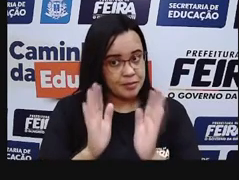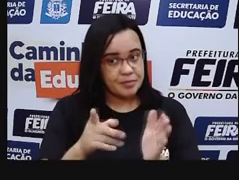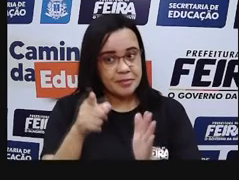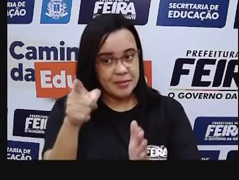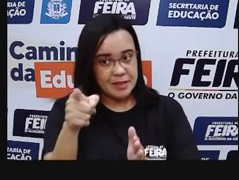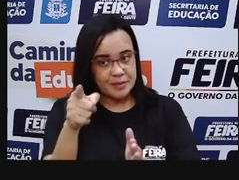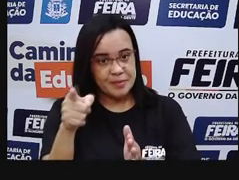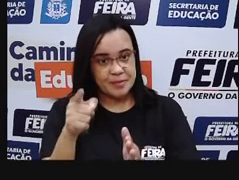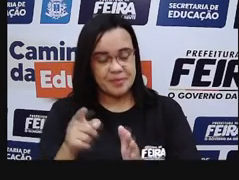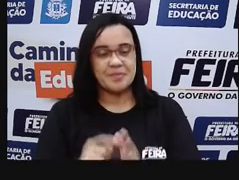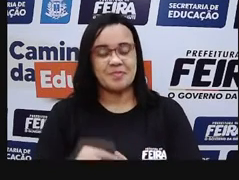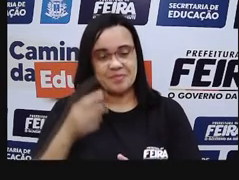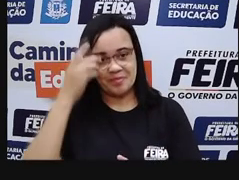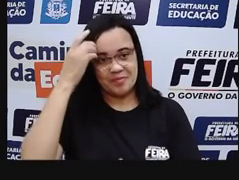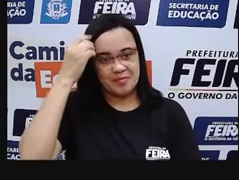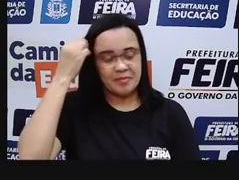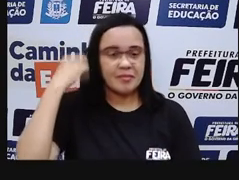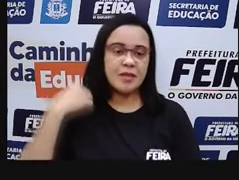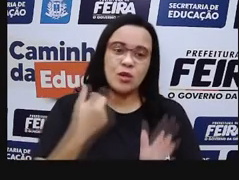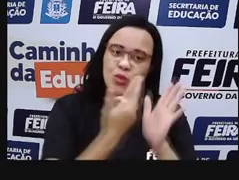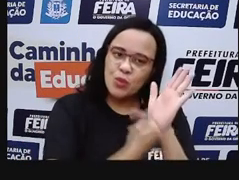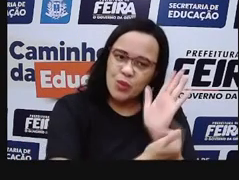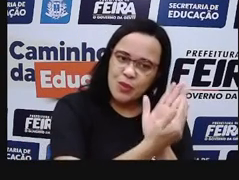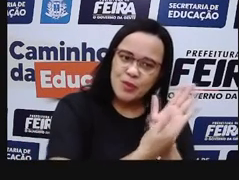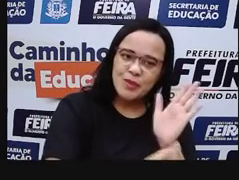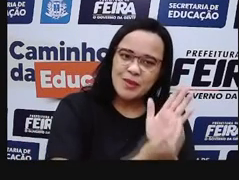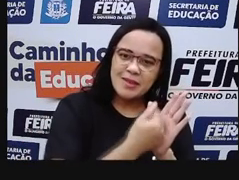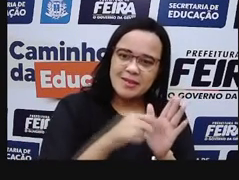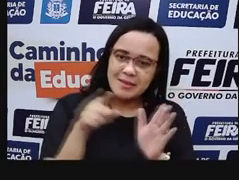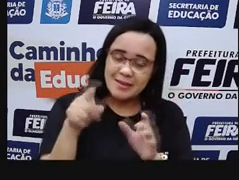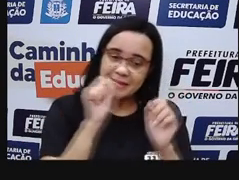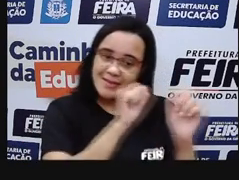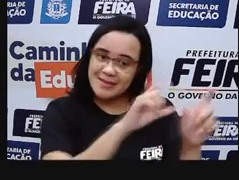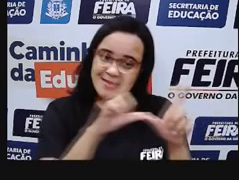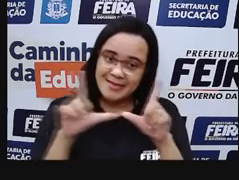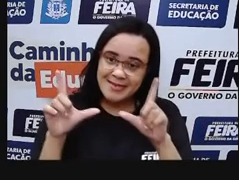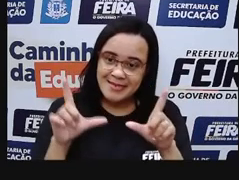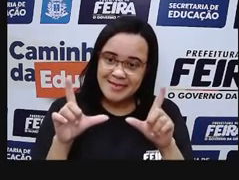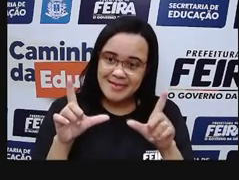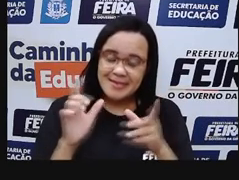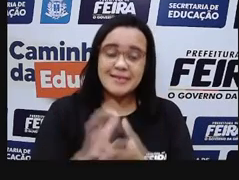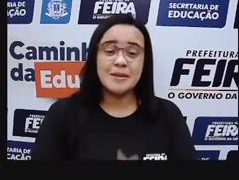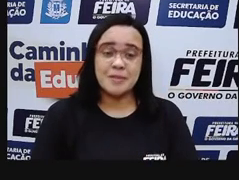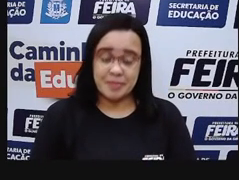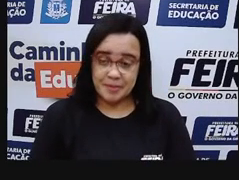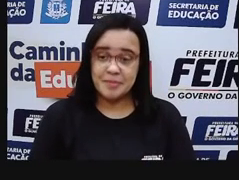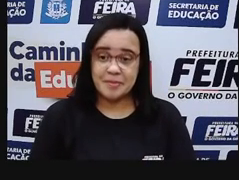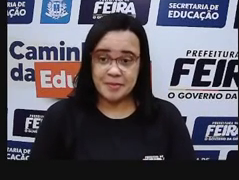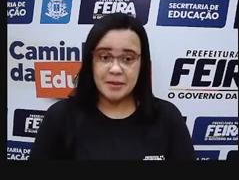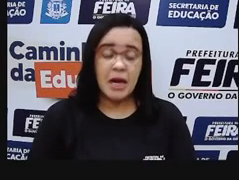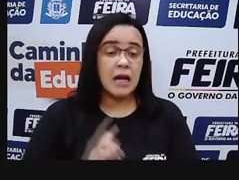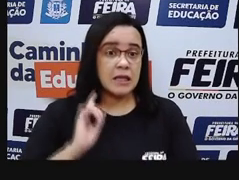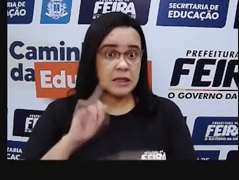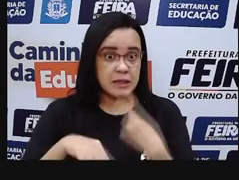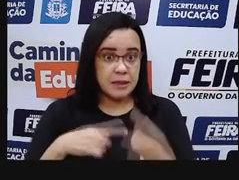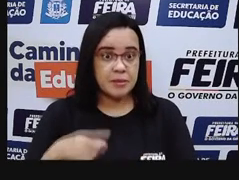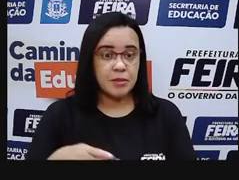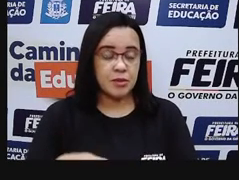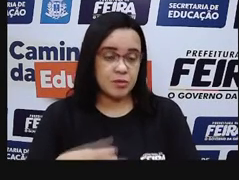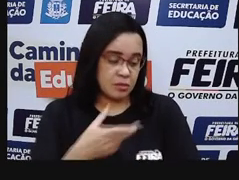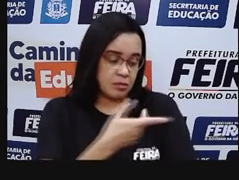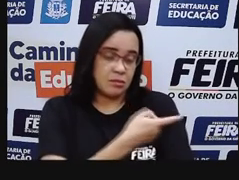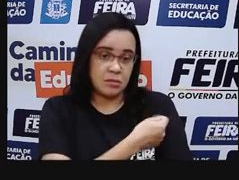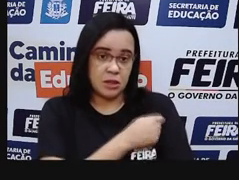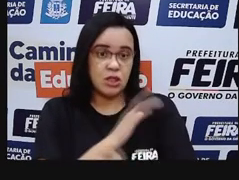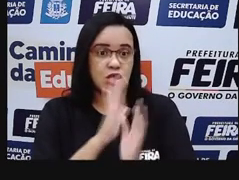primeiro inoculação do antígeno tomei uma raça pensando no a vacina ao invés do antígeno que que vai acontecer eu vou ter uma